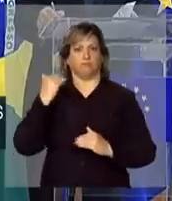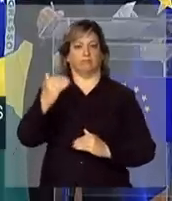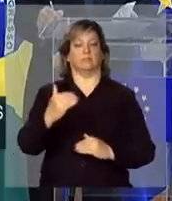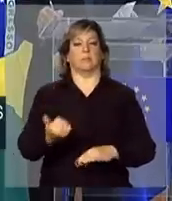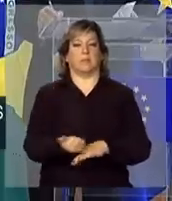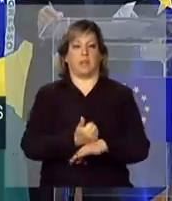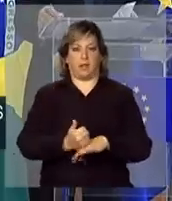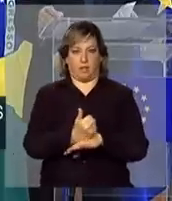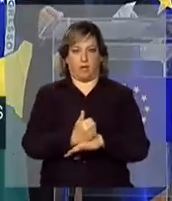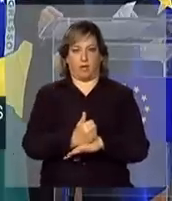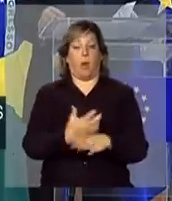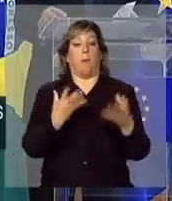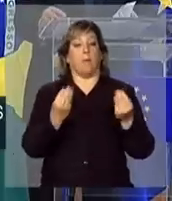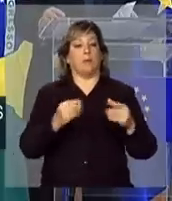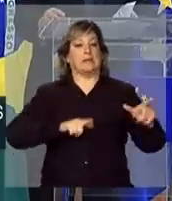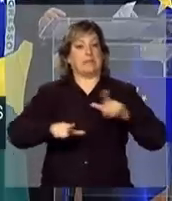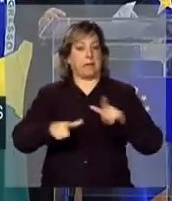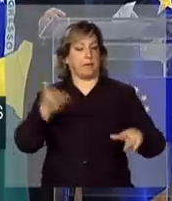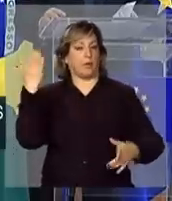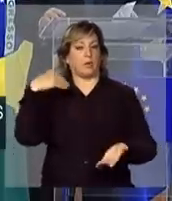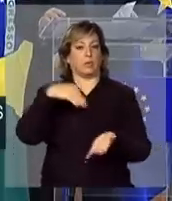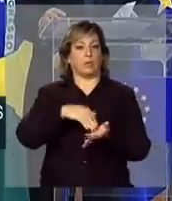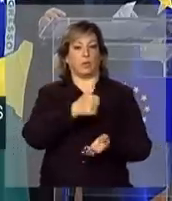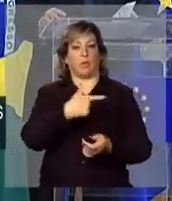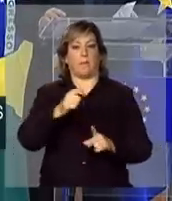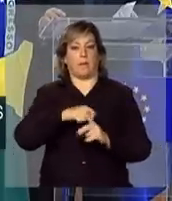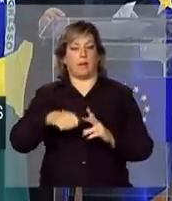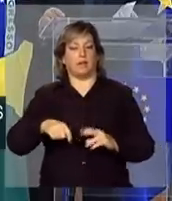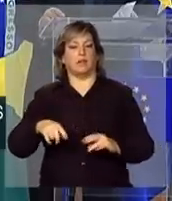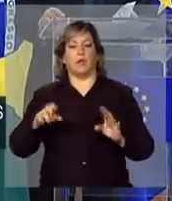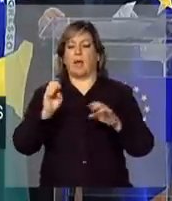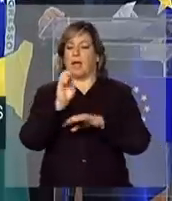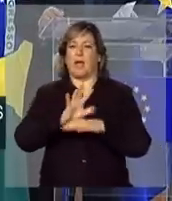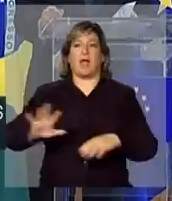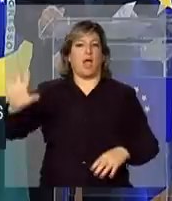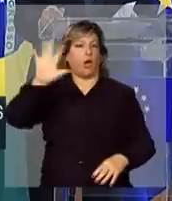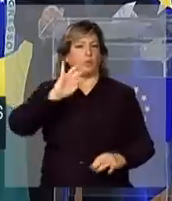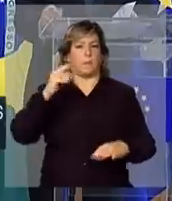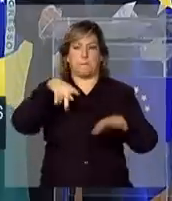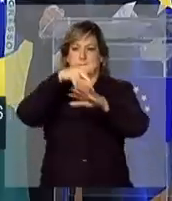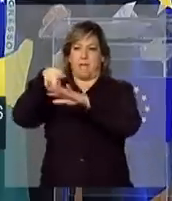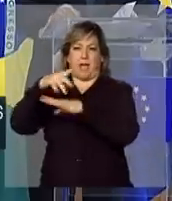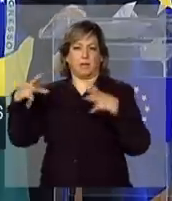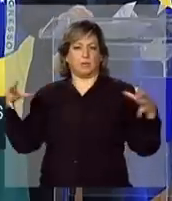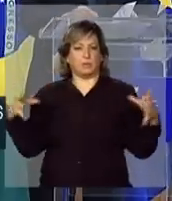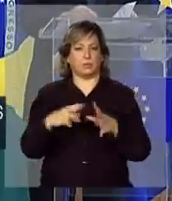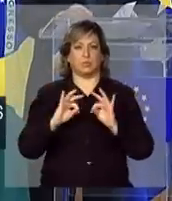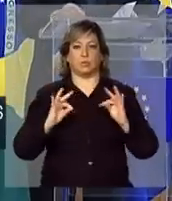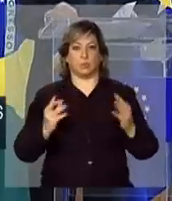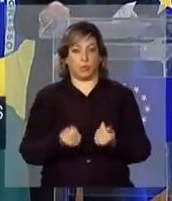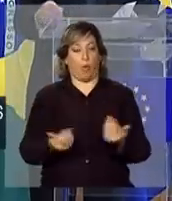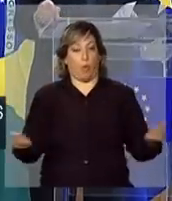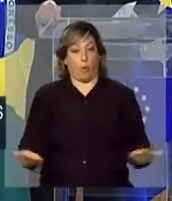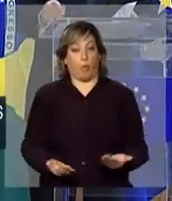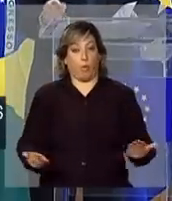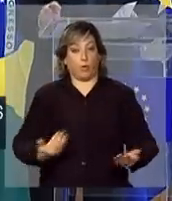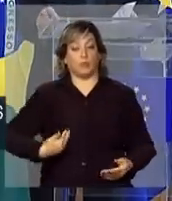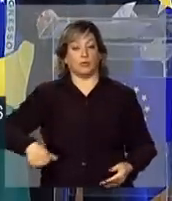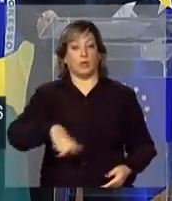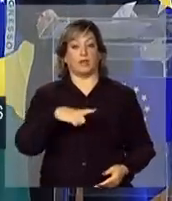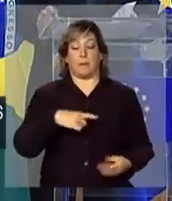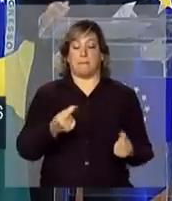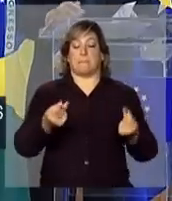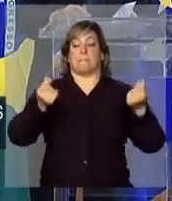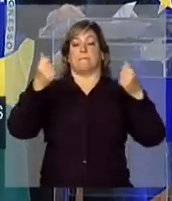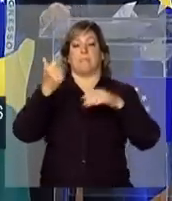foi realizado nos últimos 12 meses por parte daqueles países de toda a União Europeia. E hoje estamos em muito